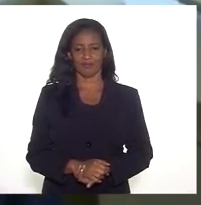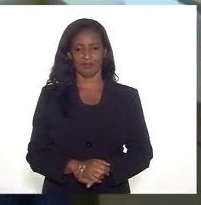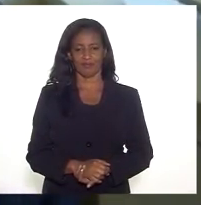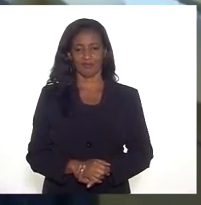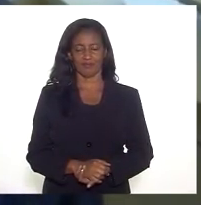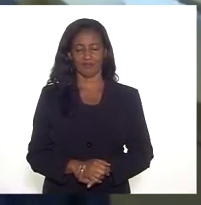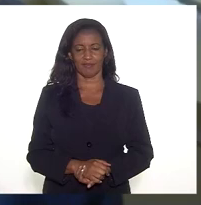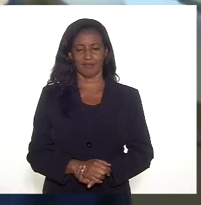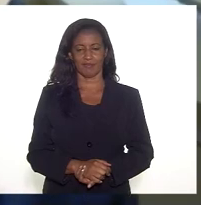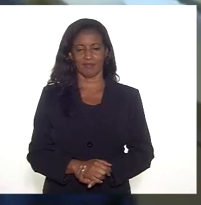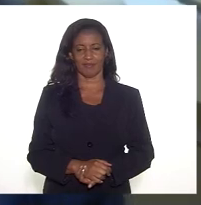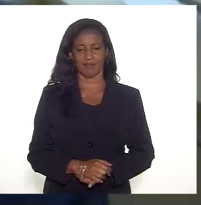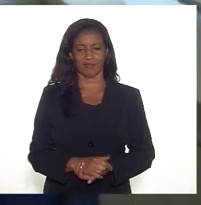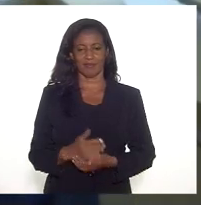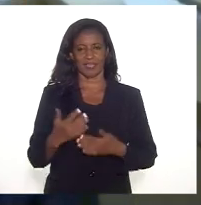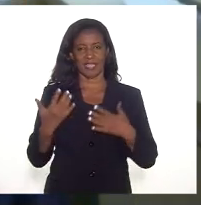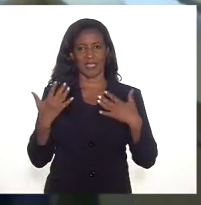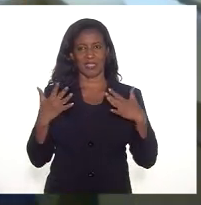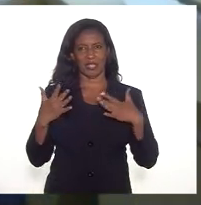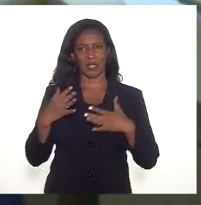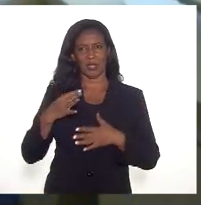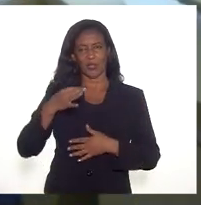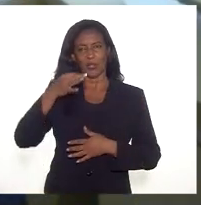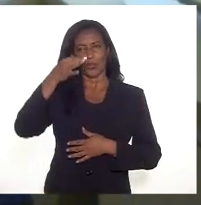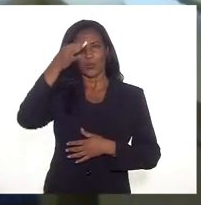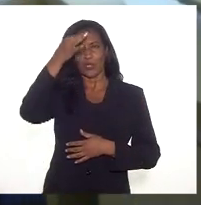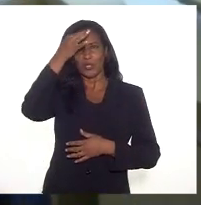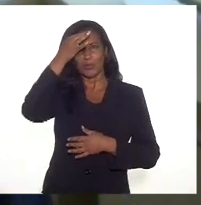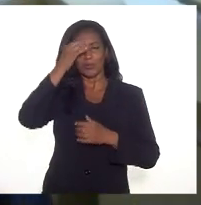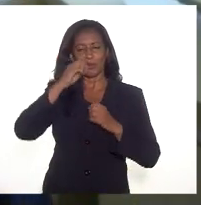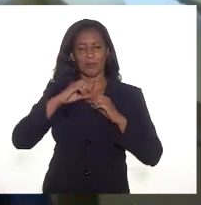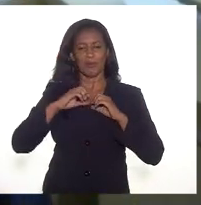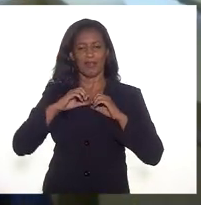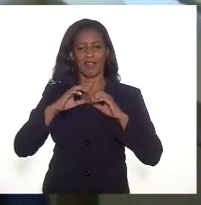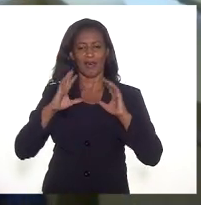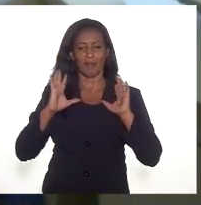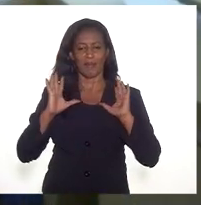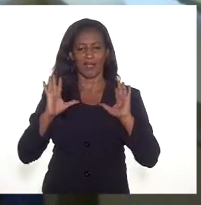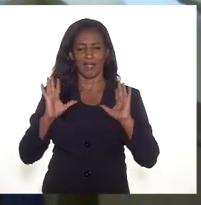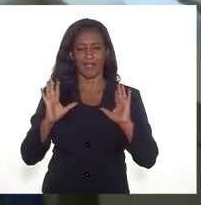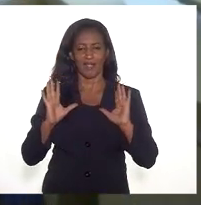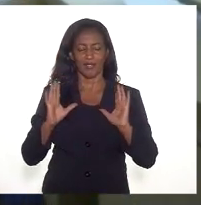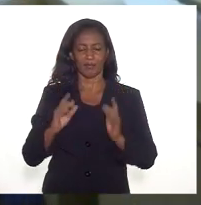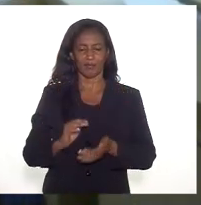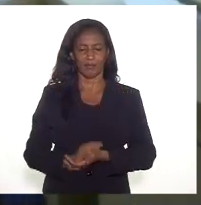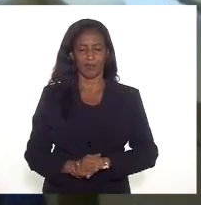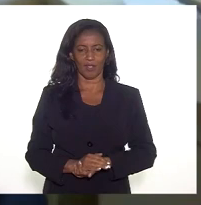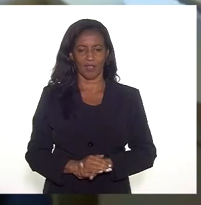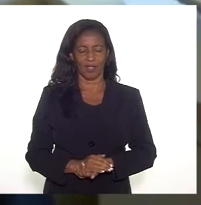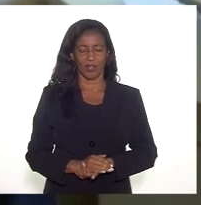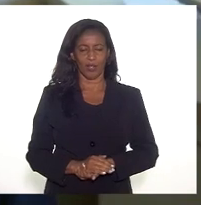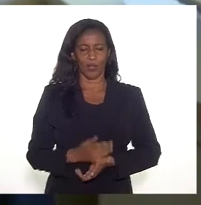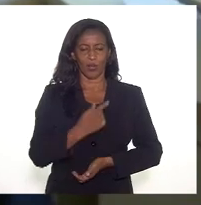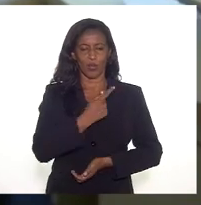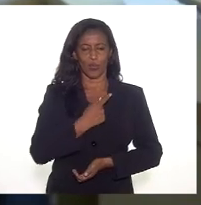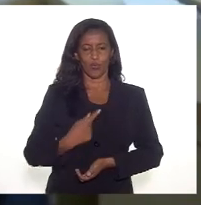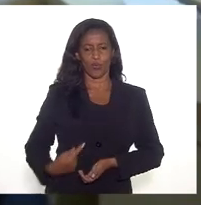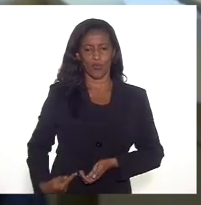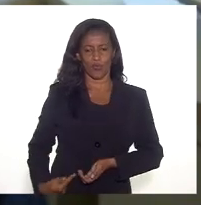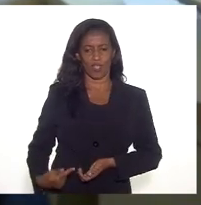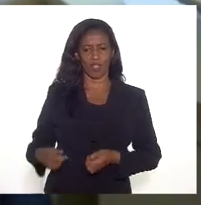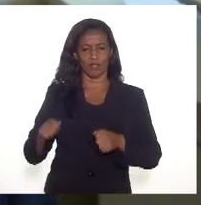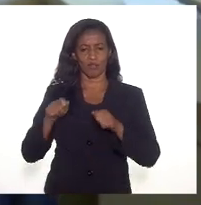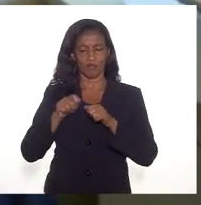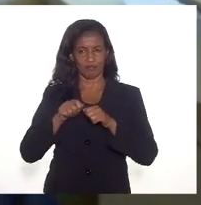espírito mais aberto que os diversos segmentos do governo tiveram em entender